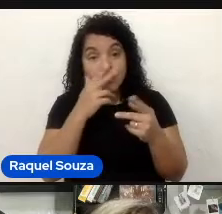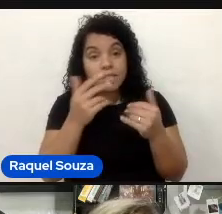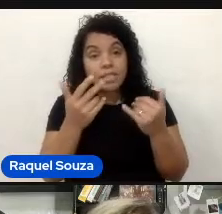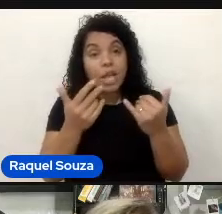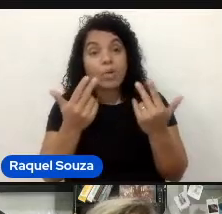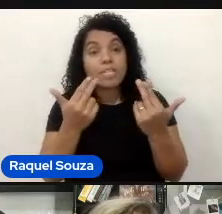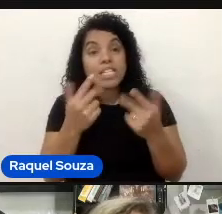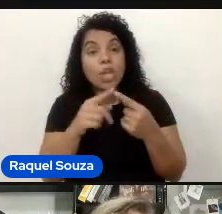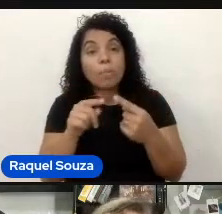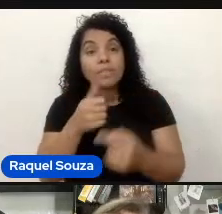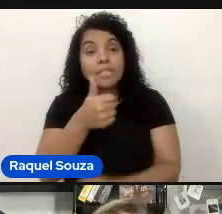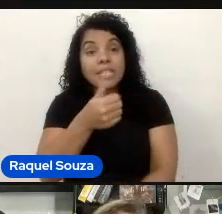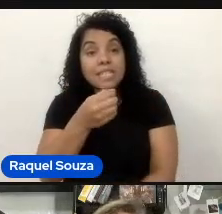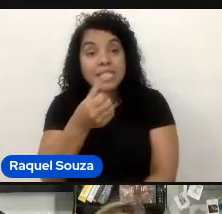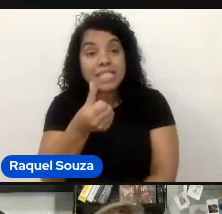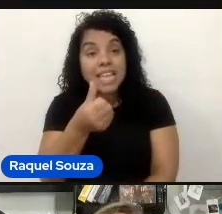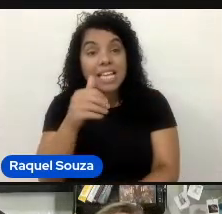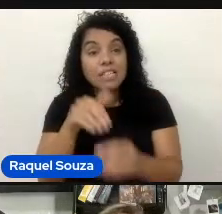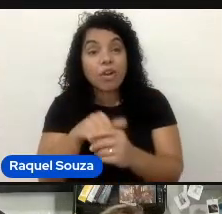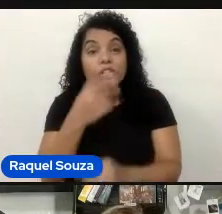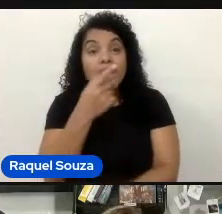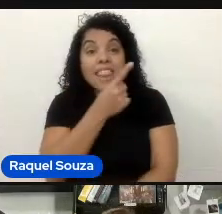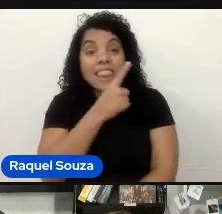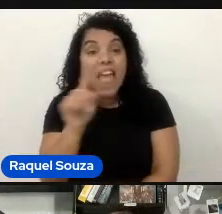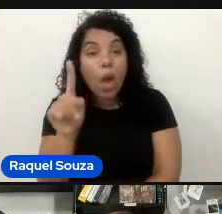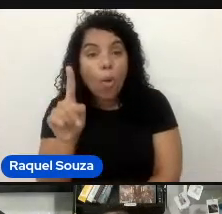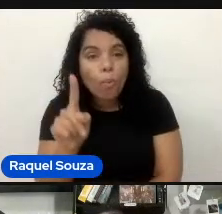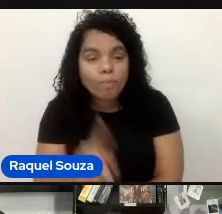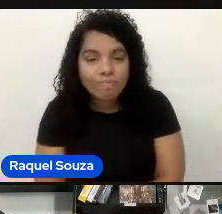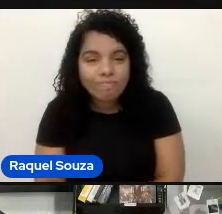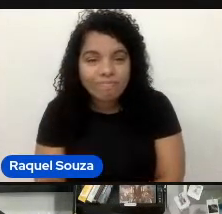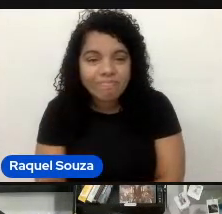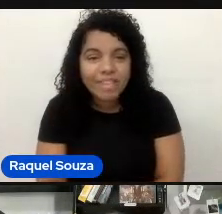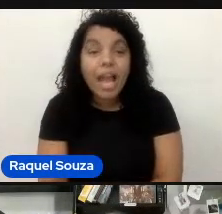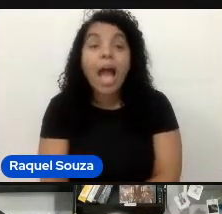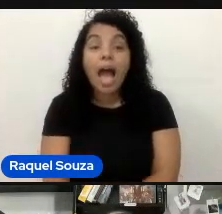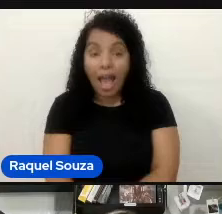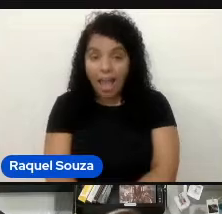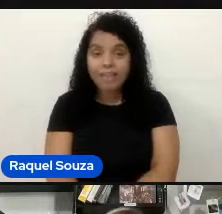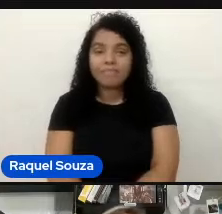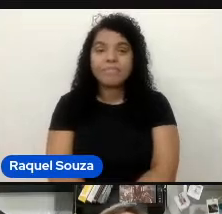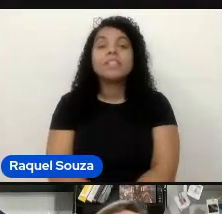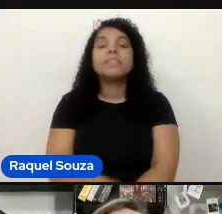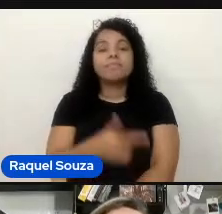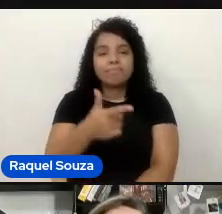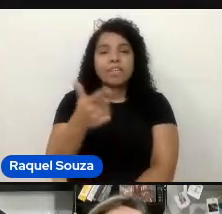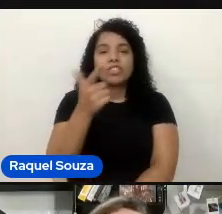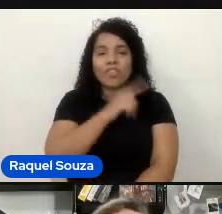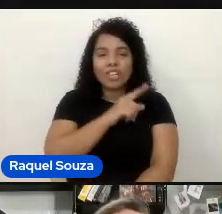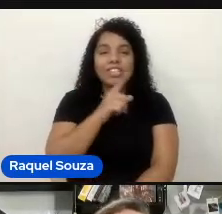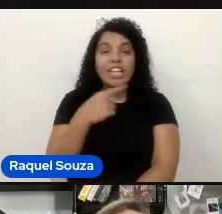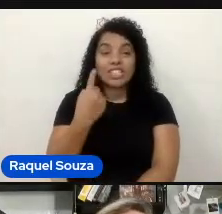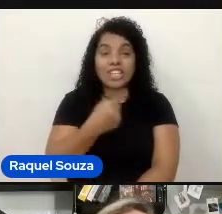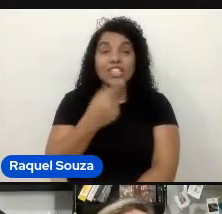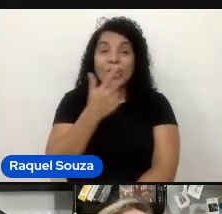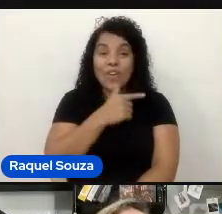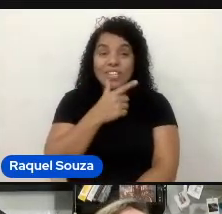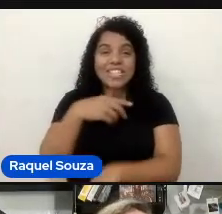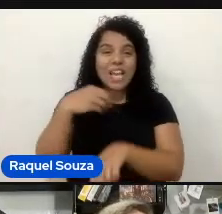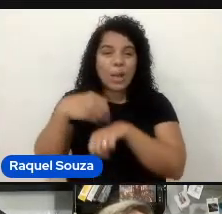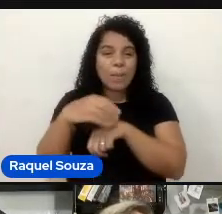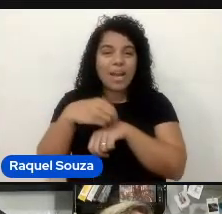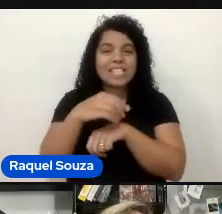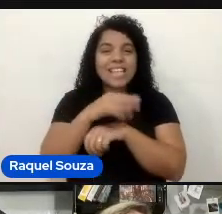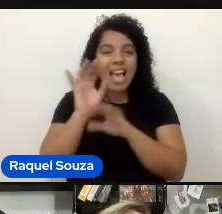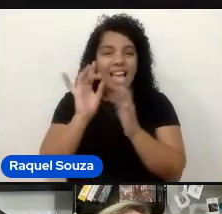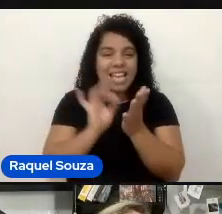Tivemos 106 votos para não. Eu acho que a gente conseguiu, como você falou, né, passar aqui a